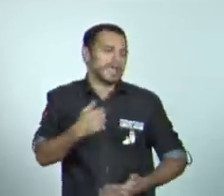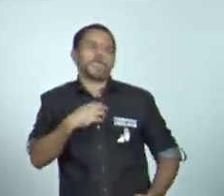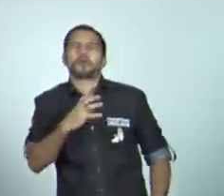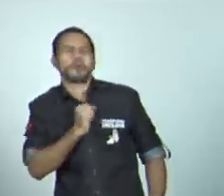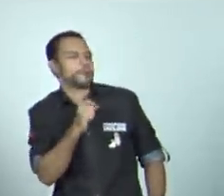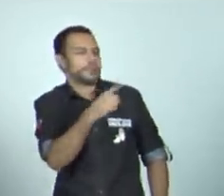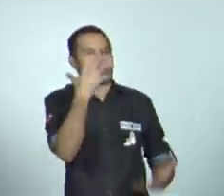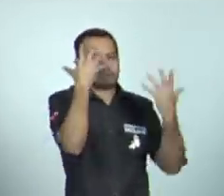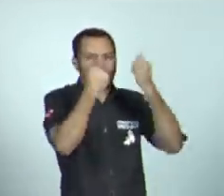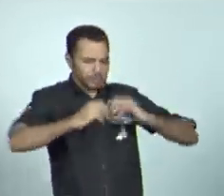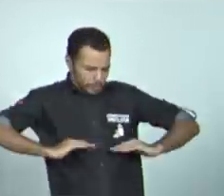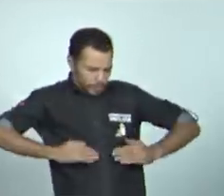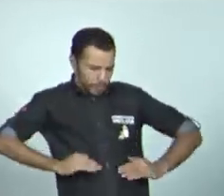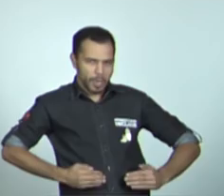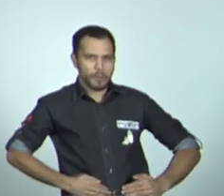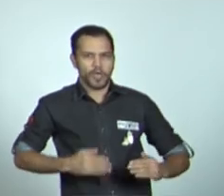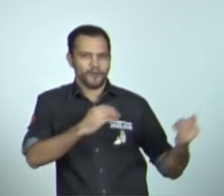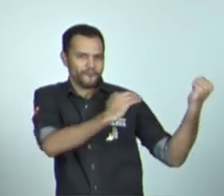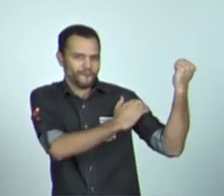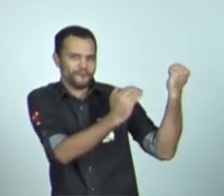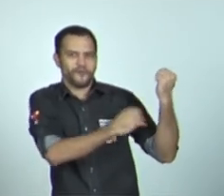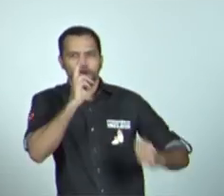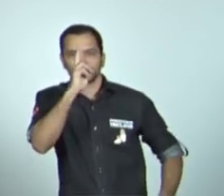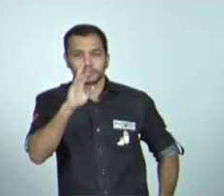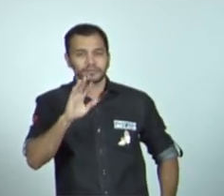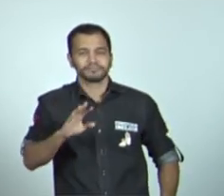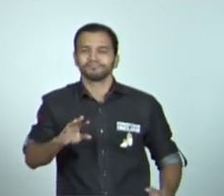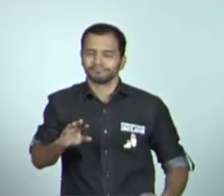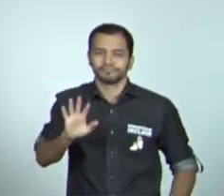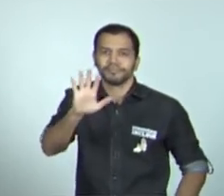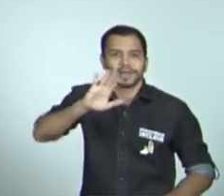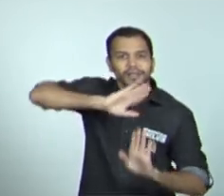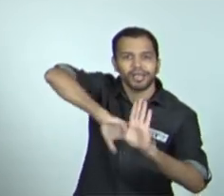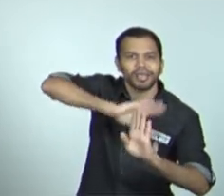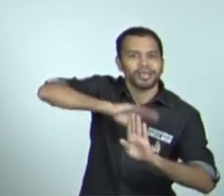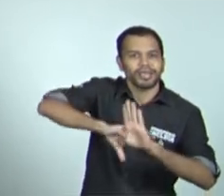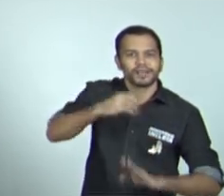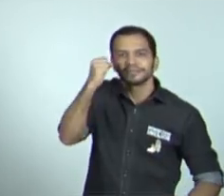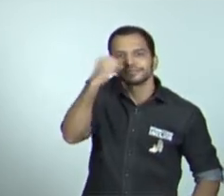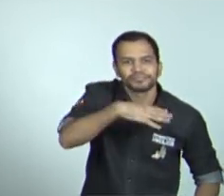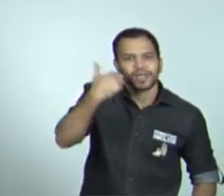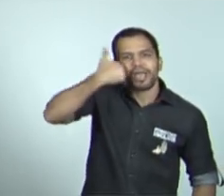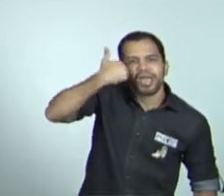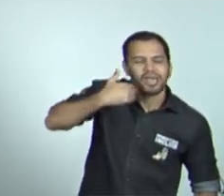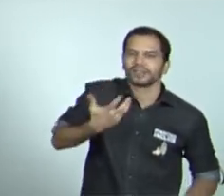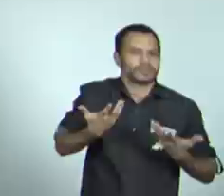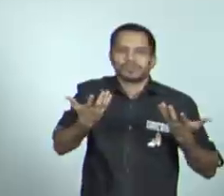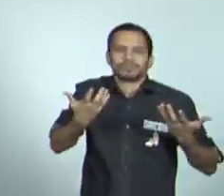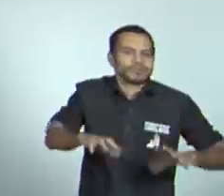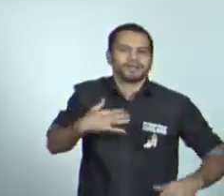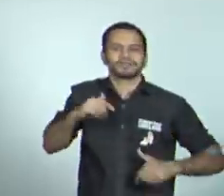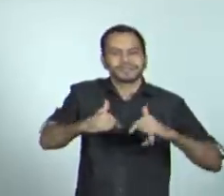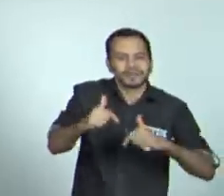ele é lindo ou abdômen parece um tanquinho é mas é safado vagabundo não gosta de trabalhar todo